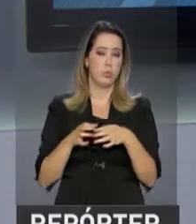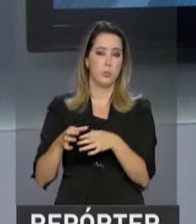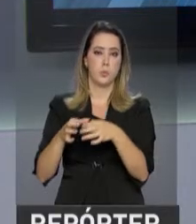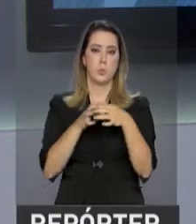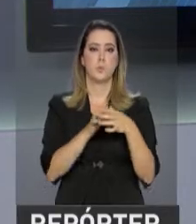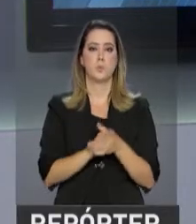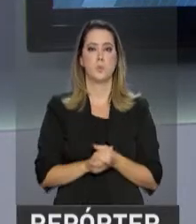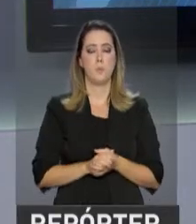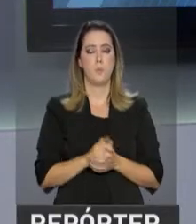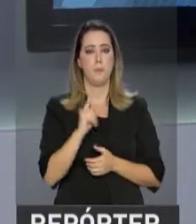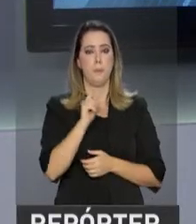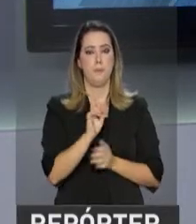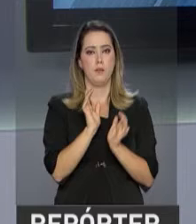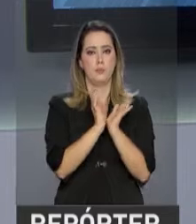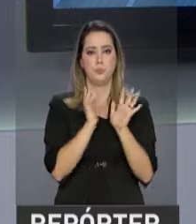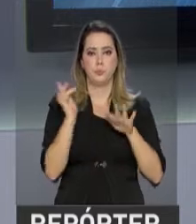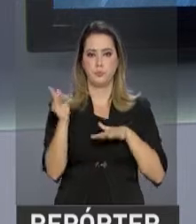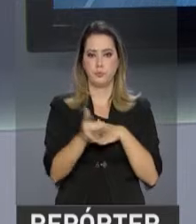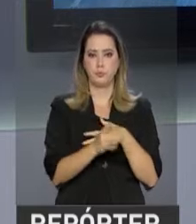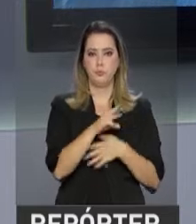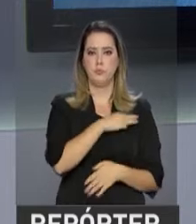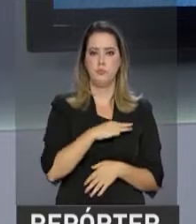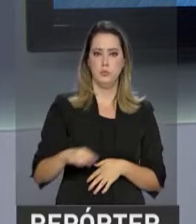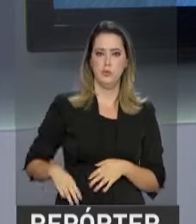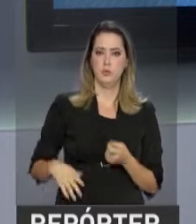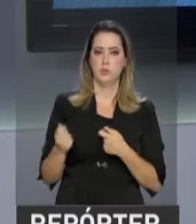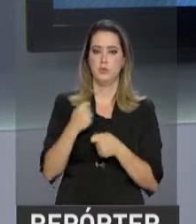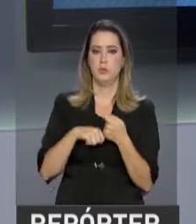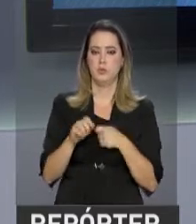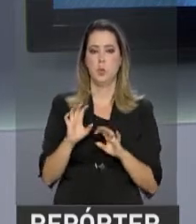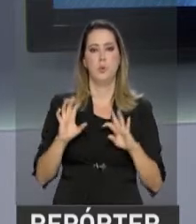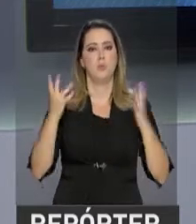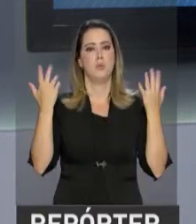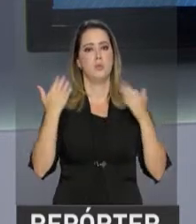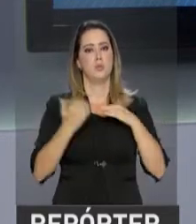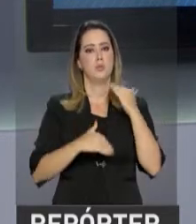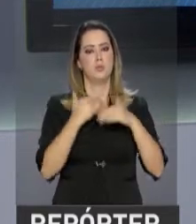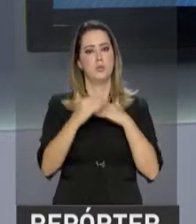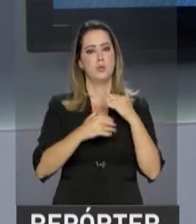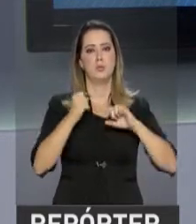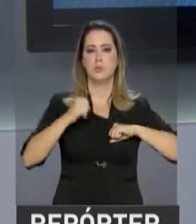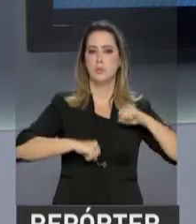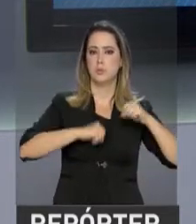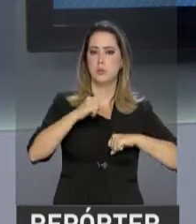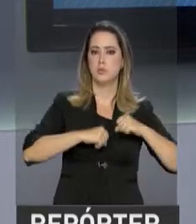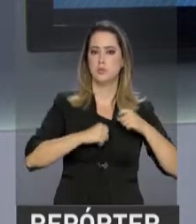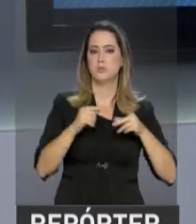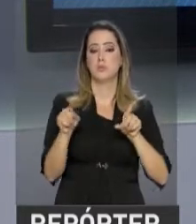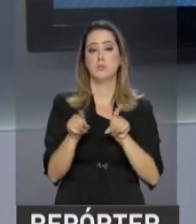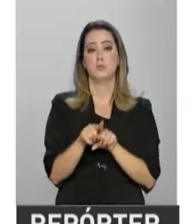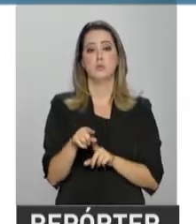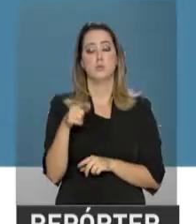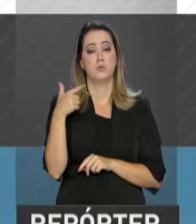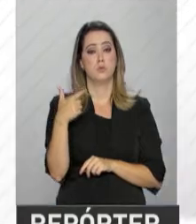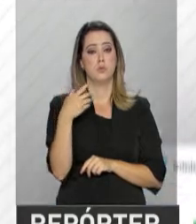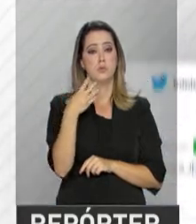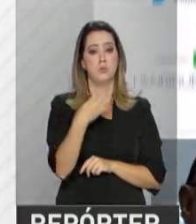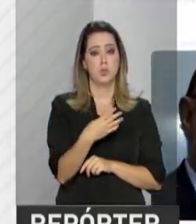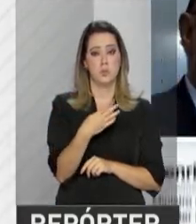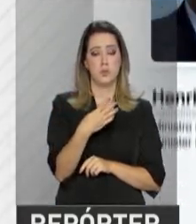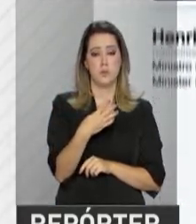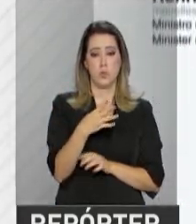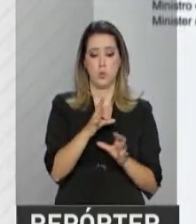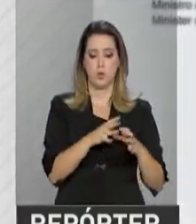nas redes sociais o ministro da fazenda e henrique meirelles comemorou o crescimento da produção industrial dos 24 ramos